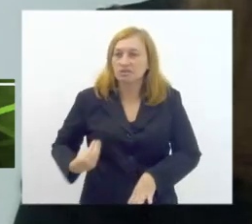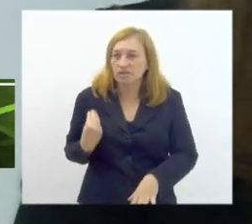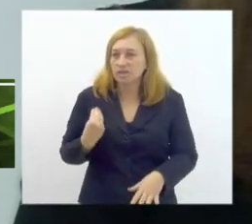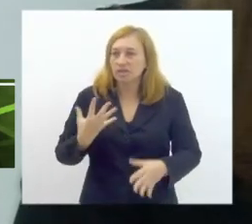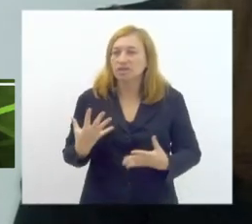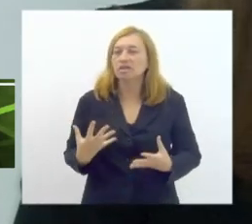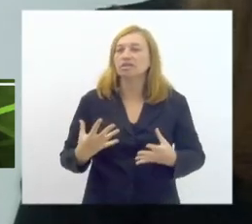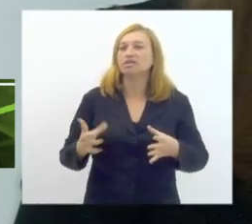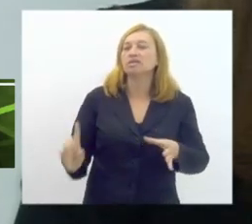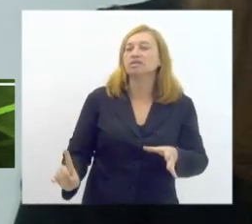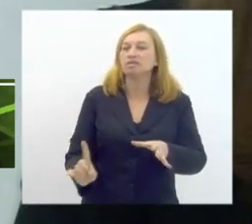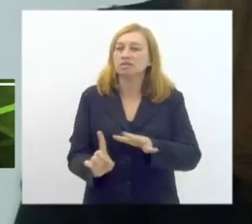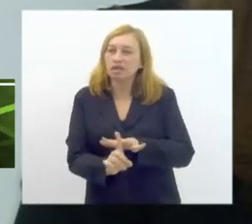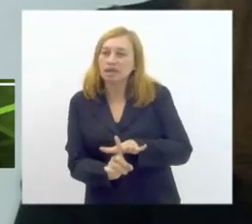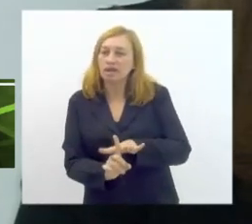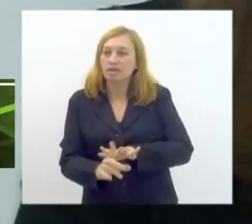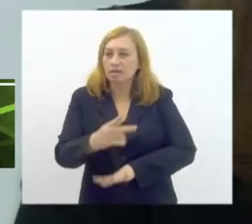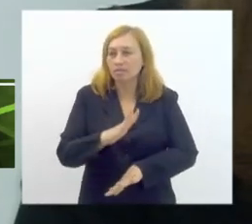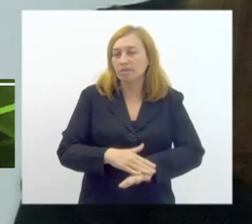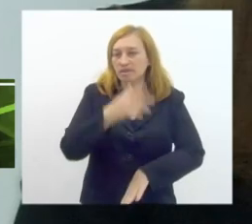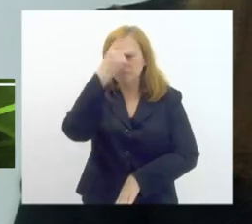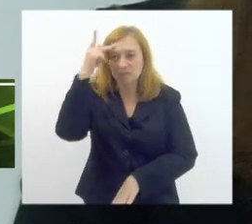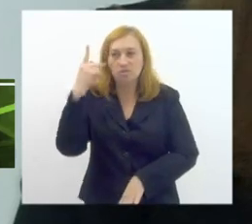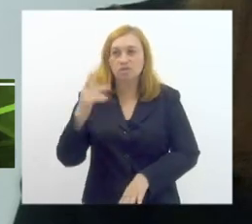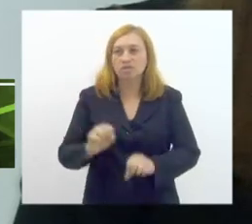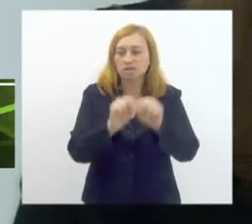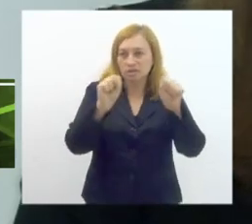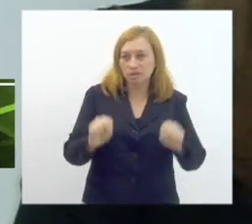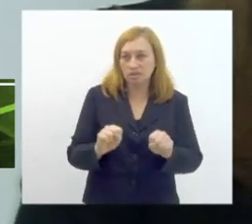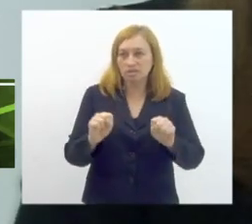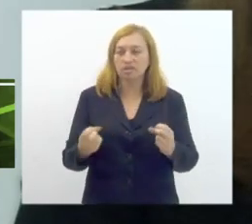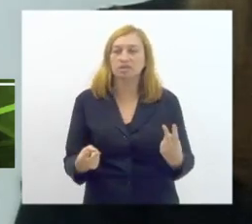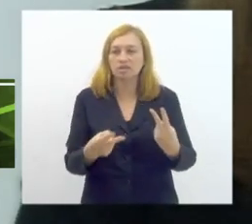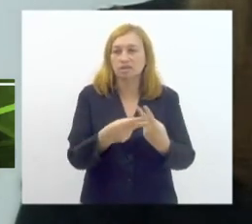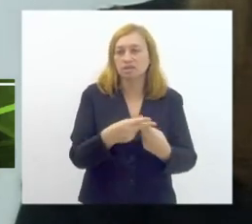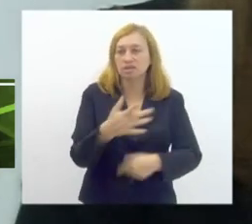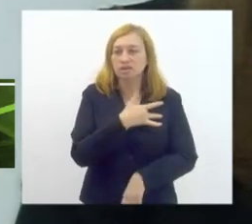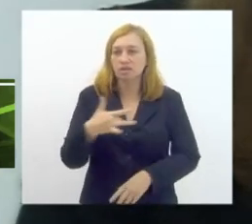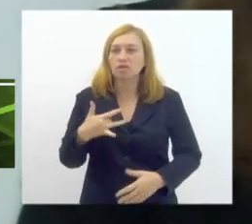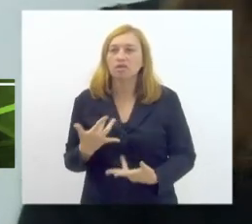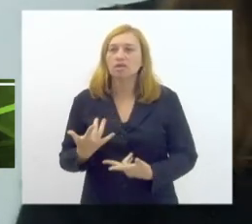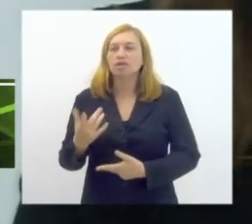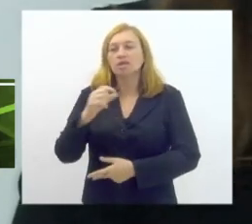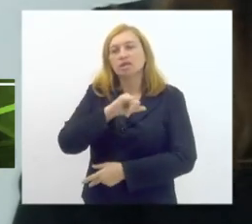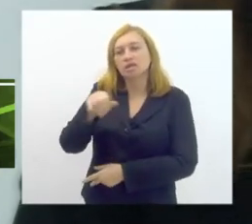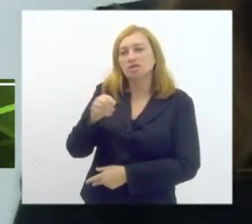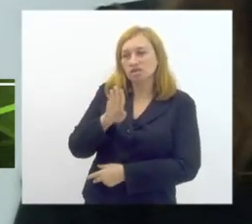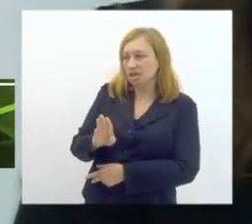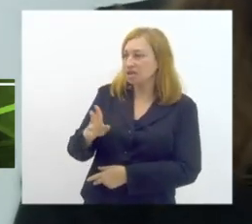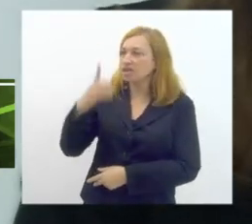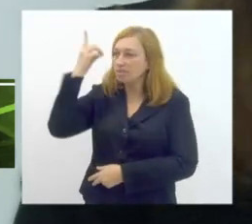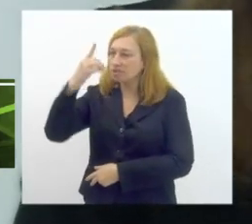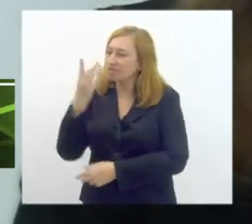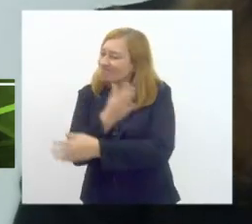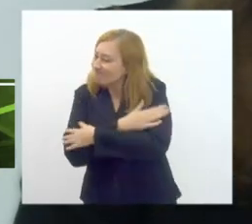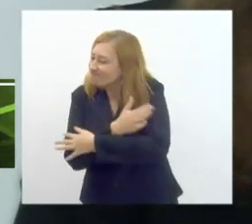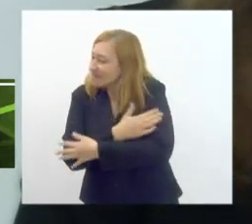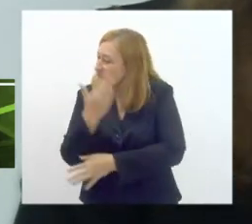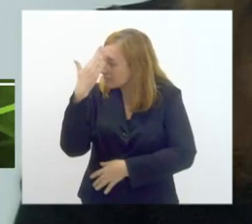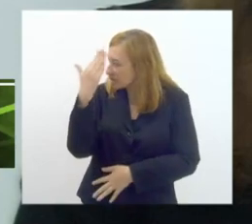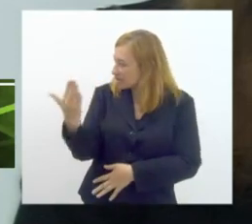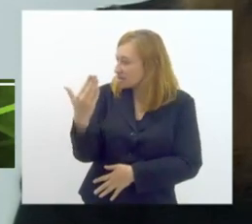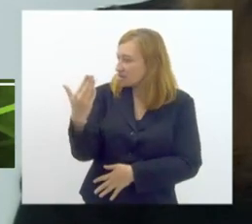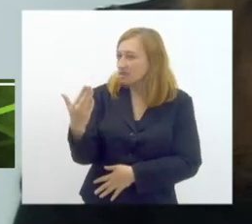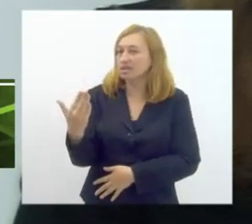as pessoas no nosso sistema de saúde. Então, dizer que, deputado Jair, o senhor promove nessa manhã, e aí leve o nosso também agradecimento